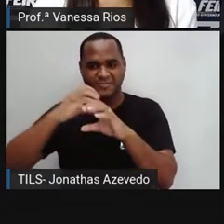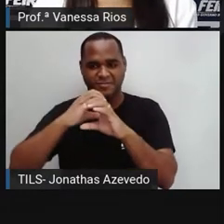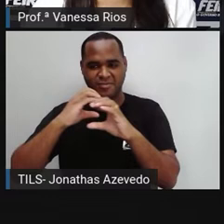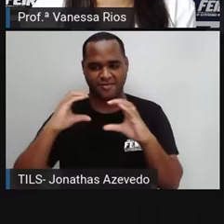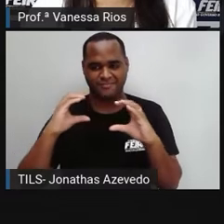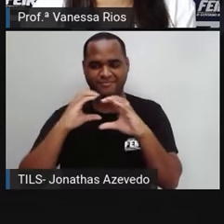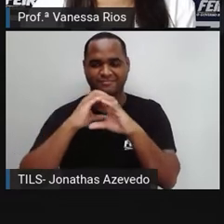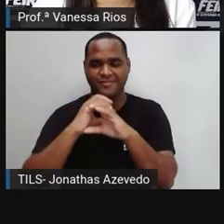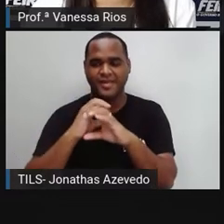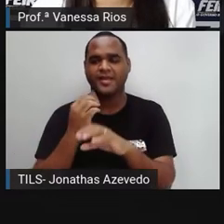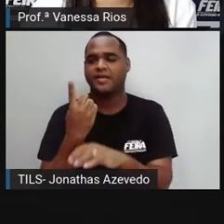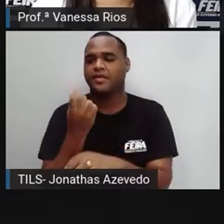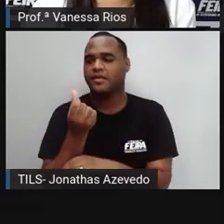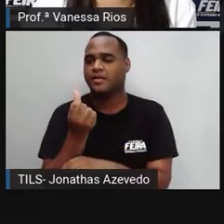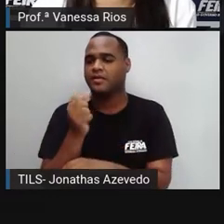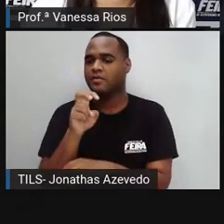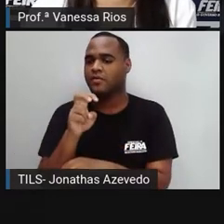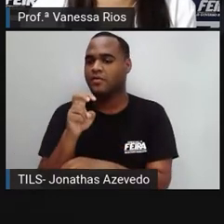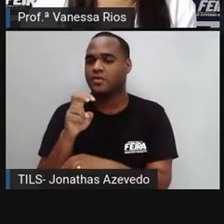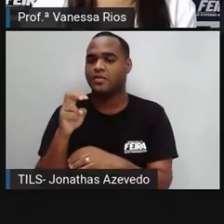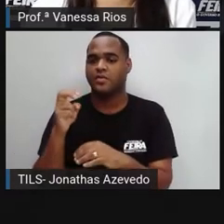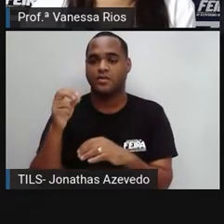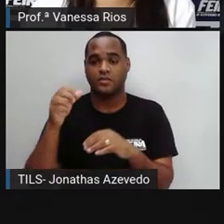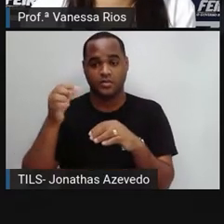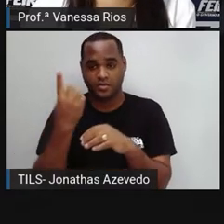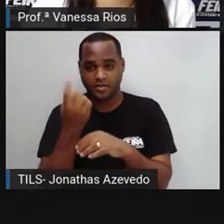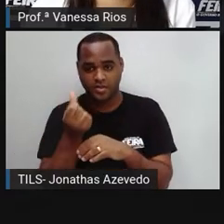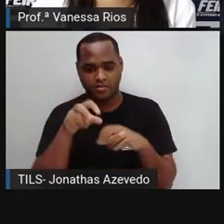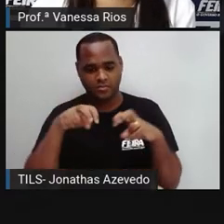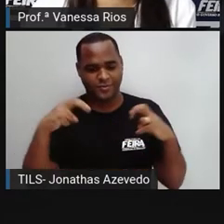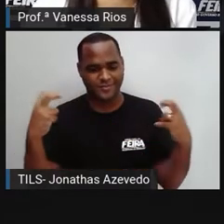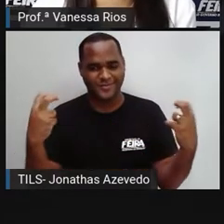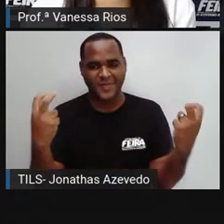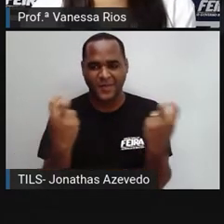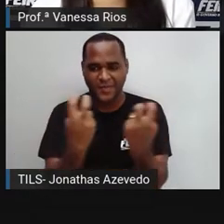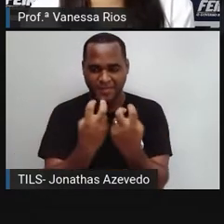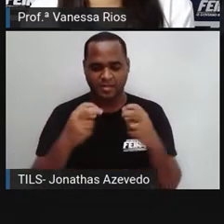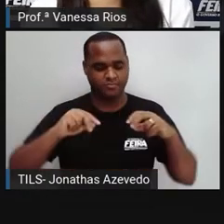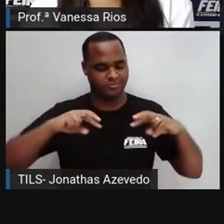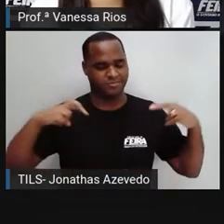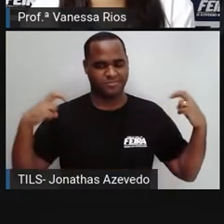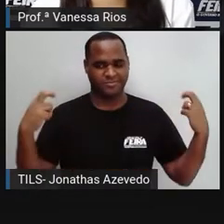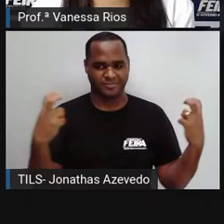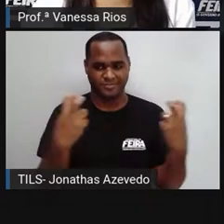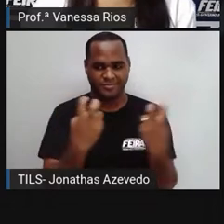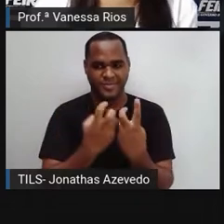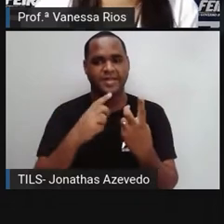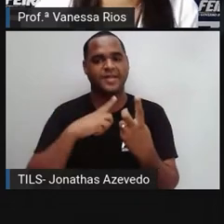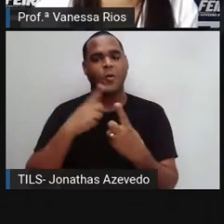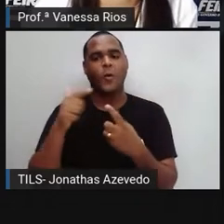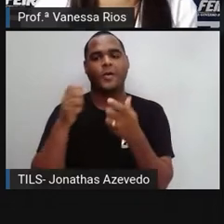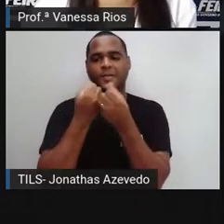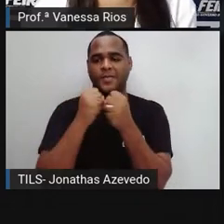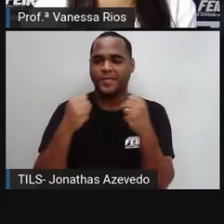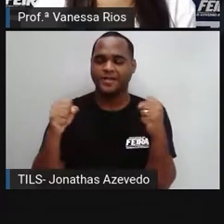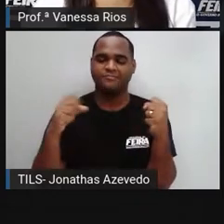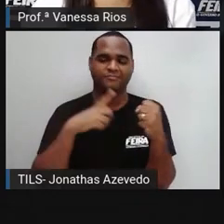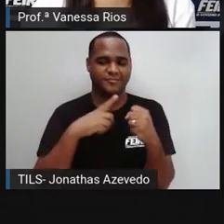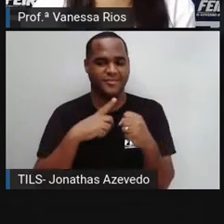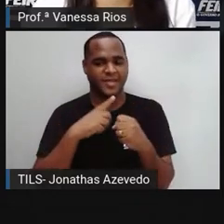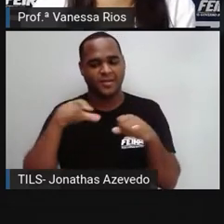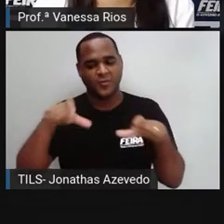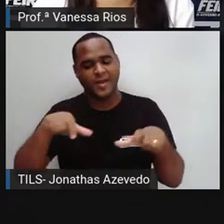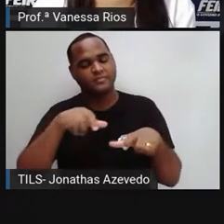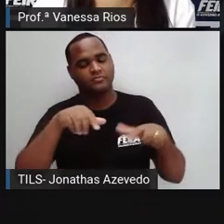com capacidade para 165 lugares por sessão, além de uma ampla área para exposição, foyer